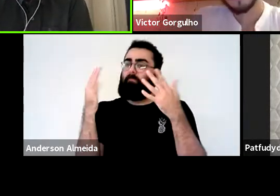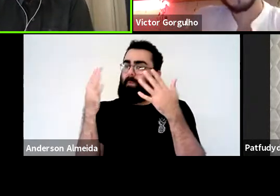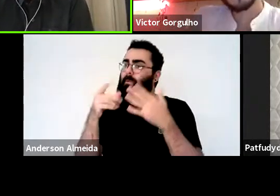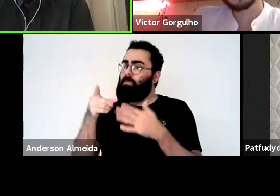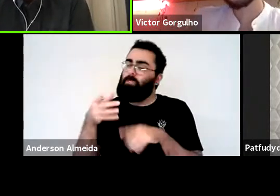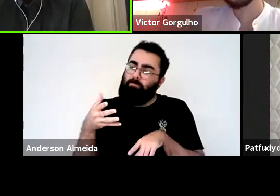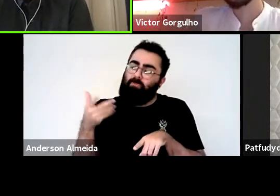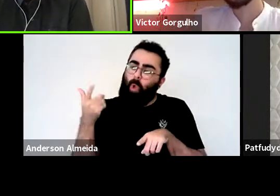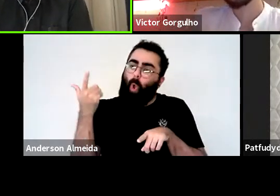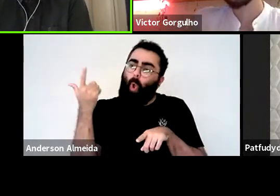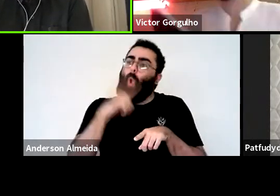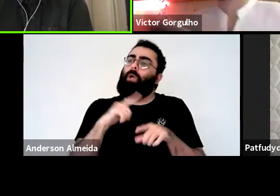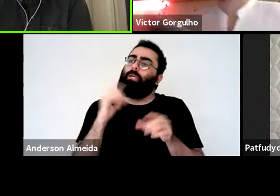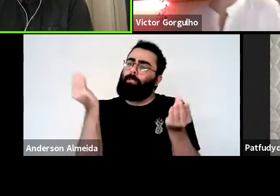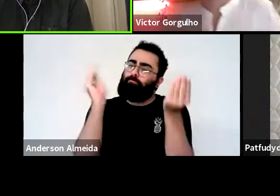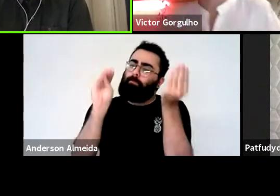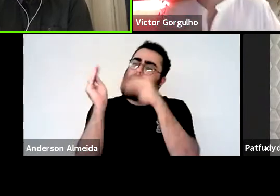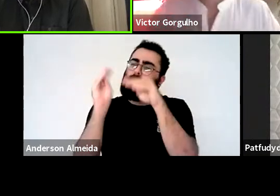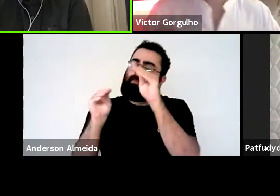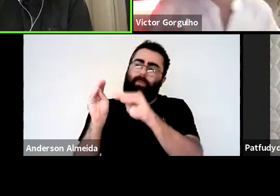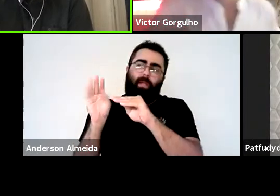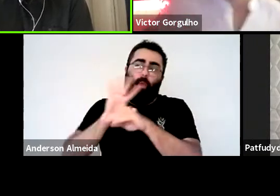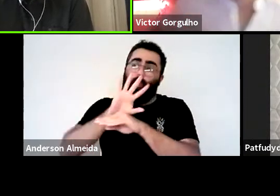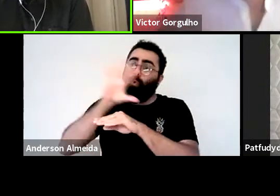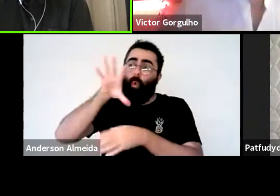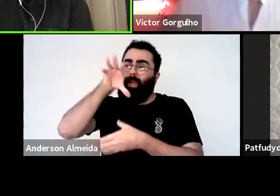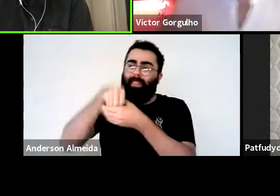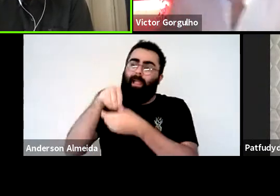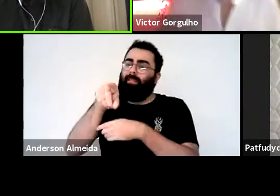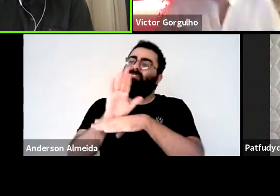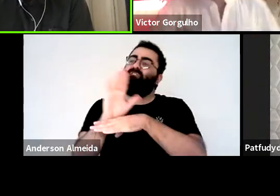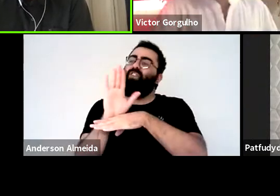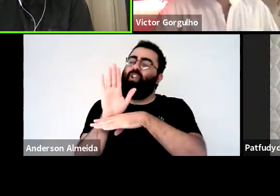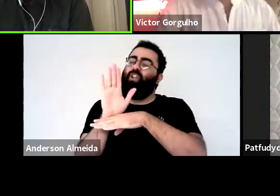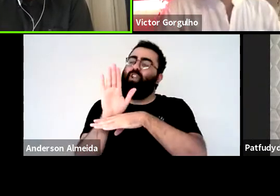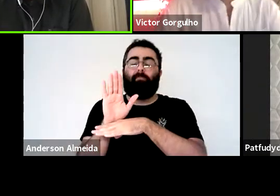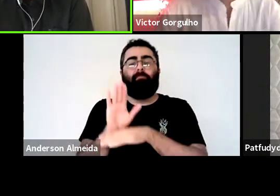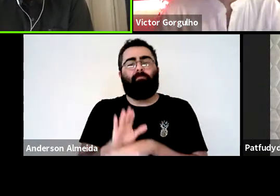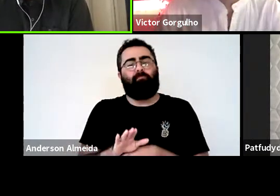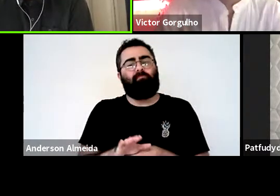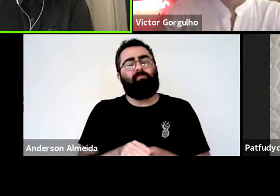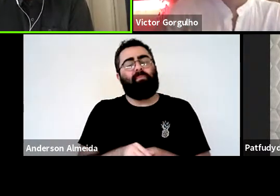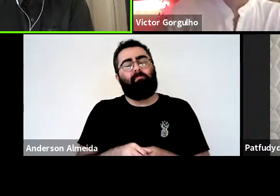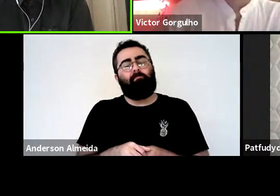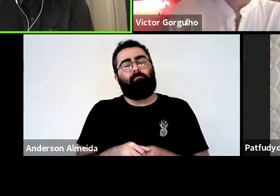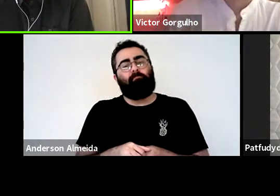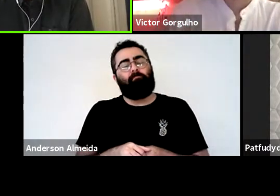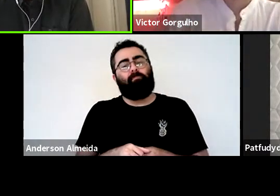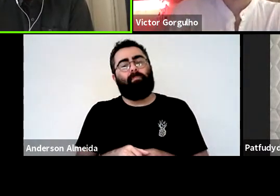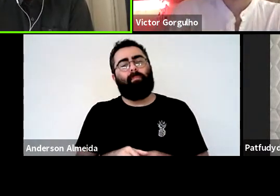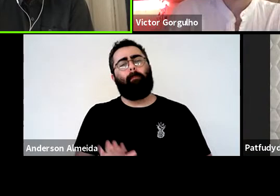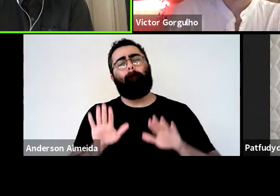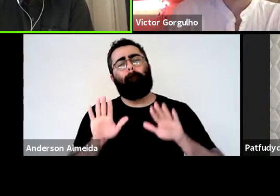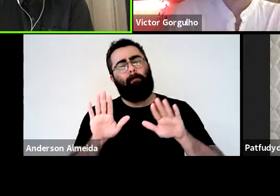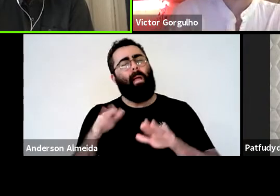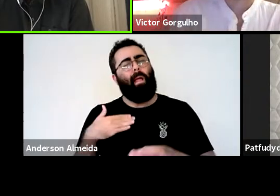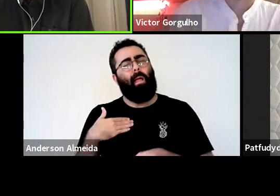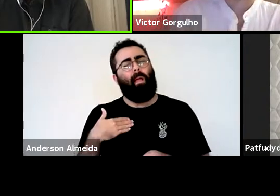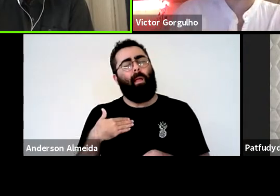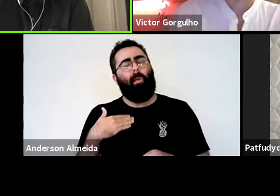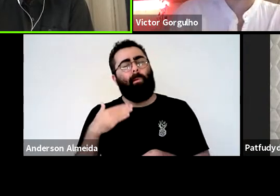Davi articulou um pouco do que seria isso. Mas eu fiquei pensando